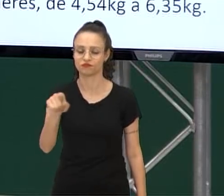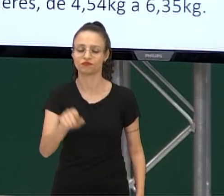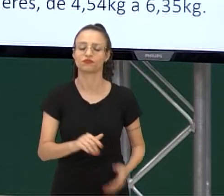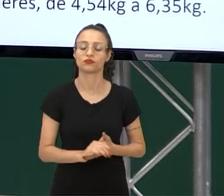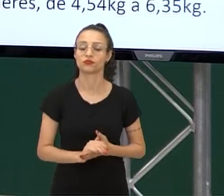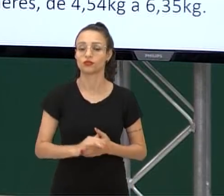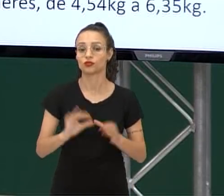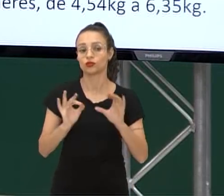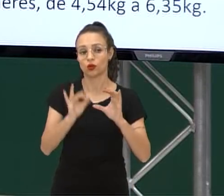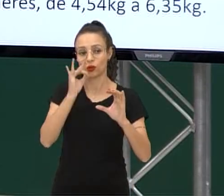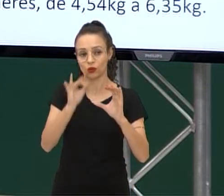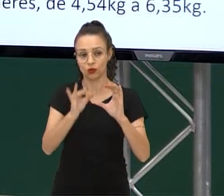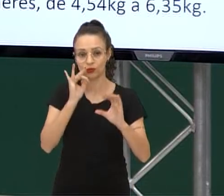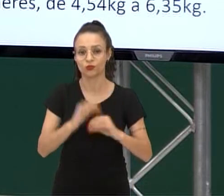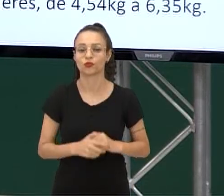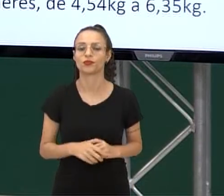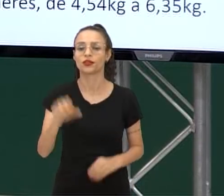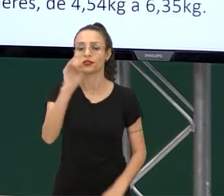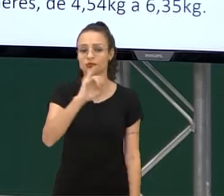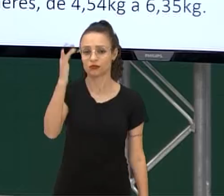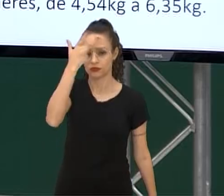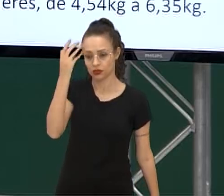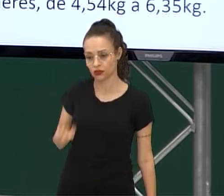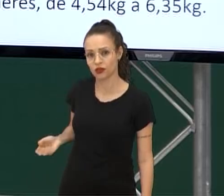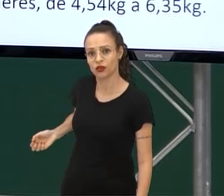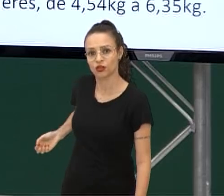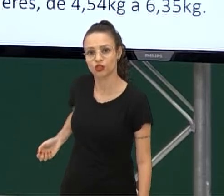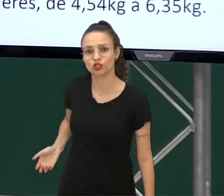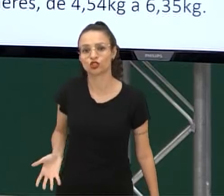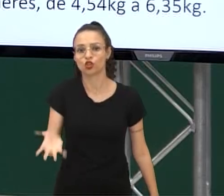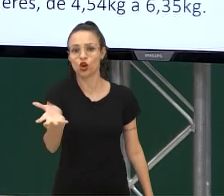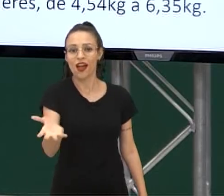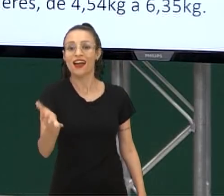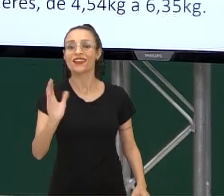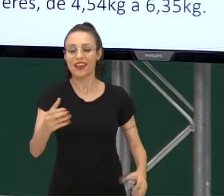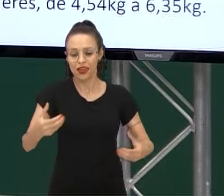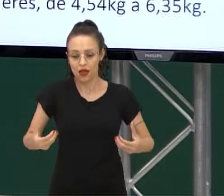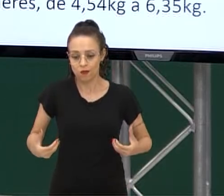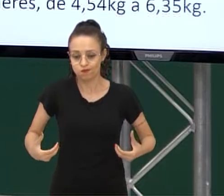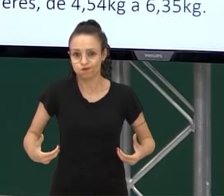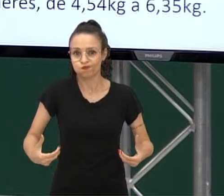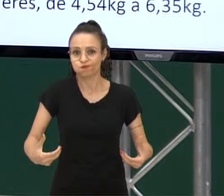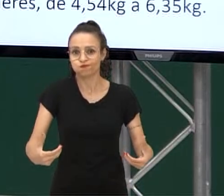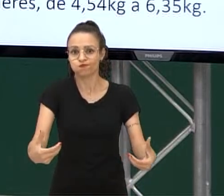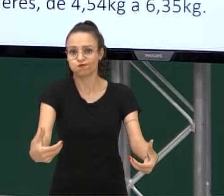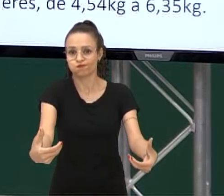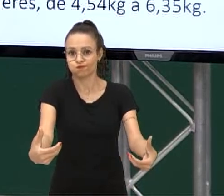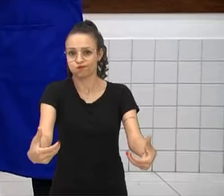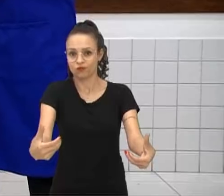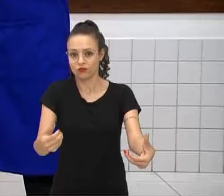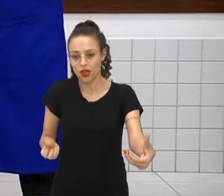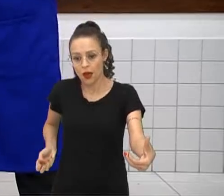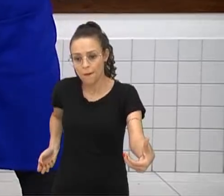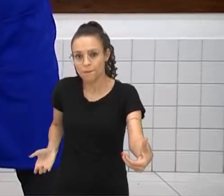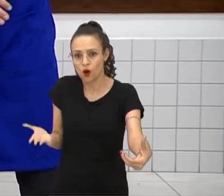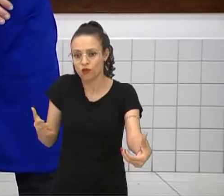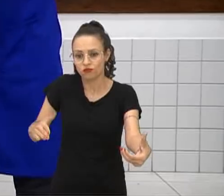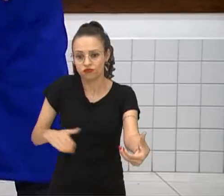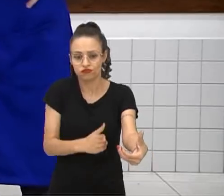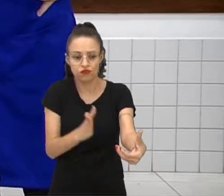de Colombo. E se o jogador arremessar a bola e ela cair na canaleta e voltar para a pista e derrubar os pinos, o que é que